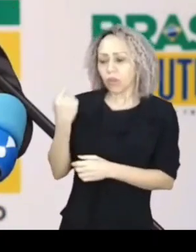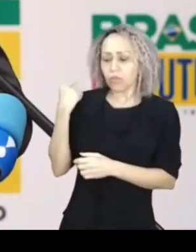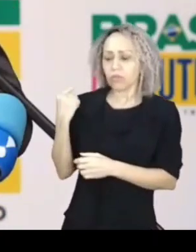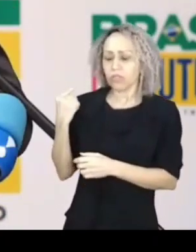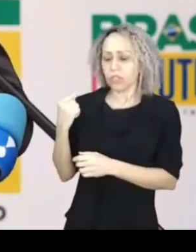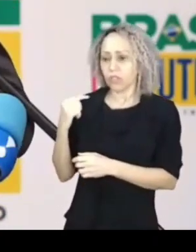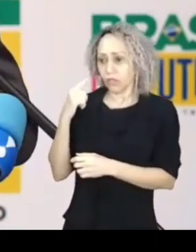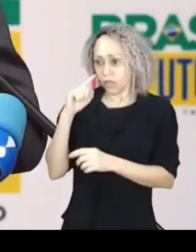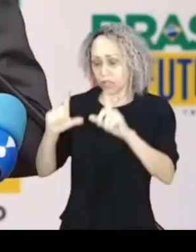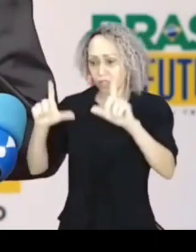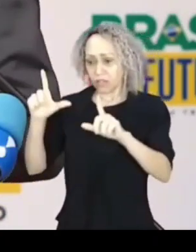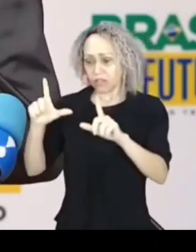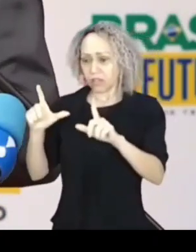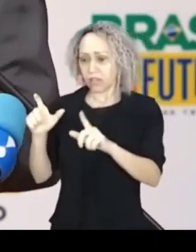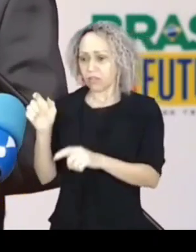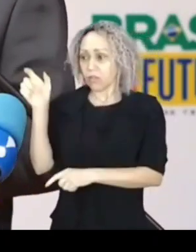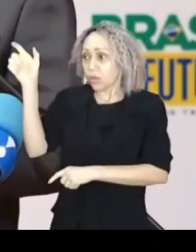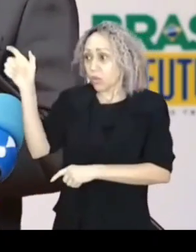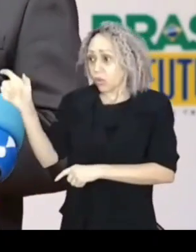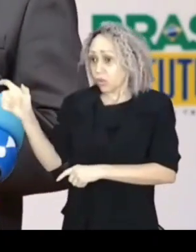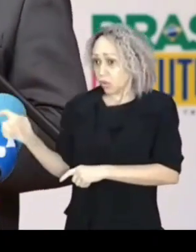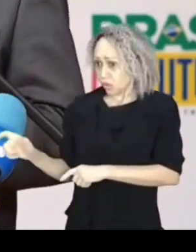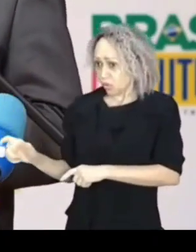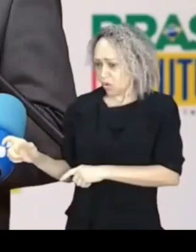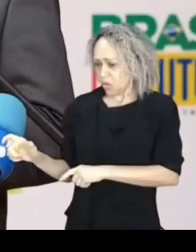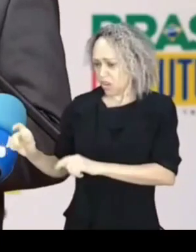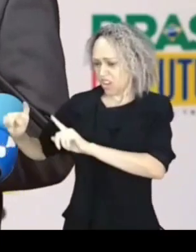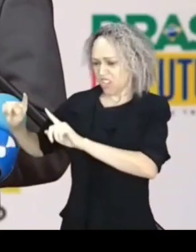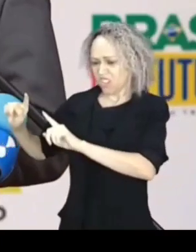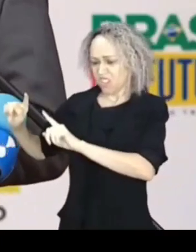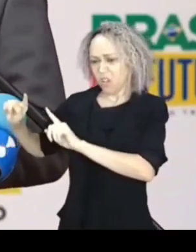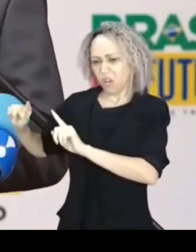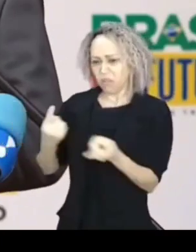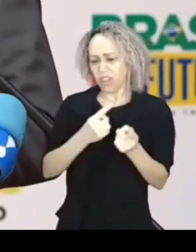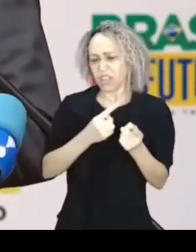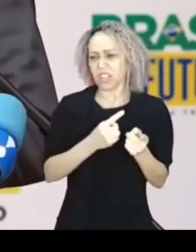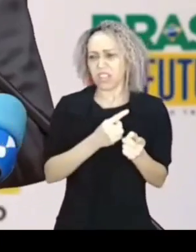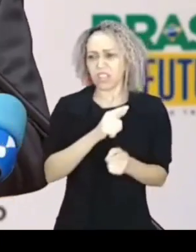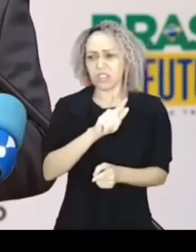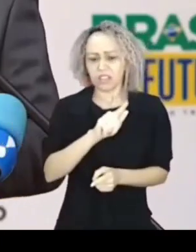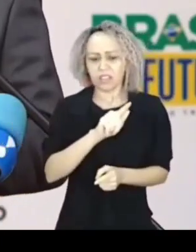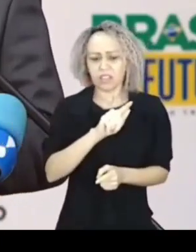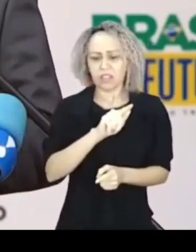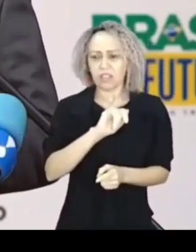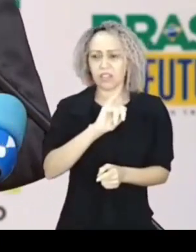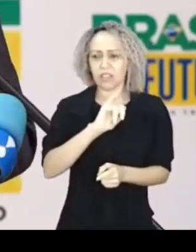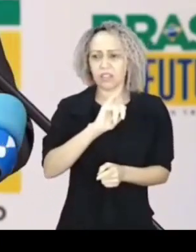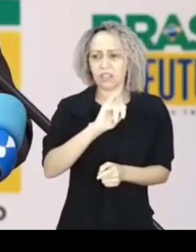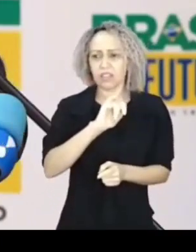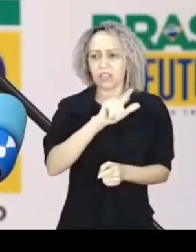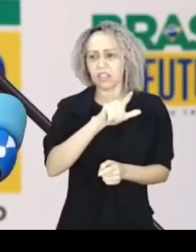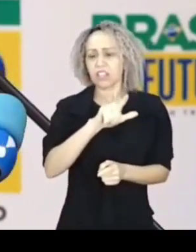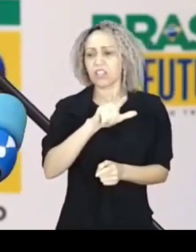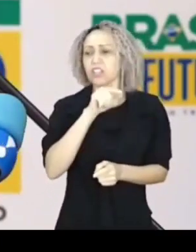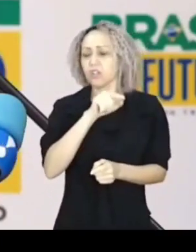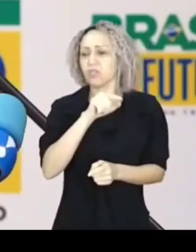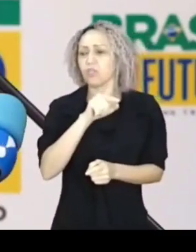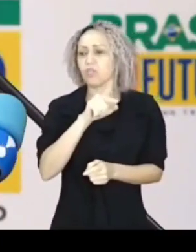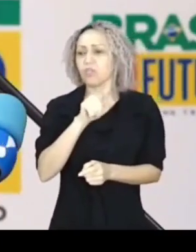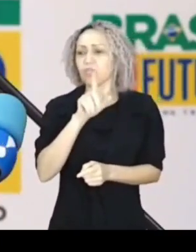Catar, ele é dono de um grupo de pizza, mora em Miami e recebia o salário,